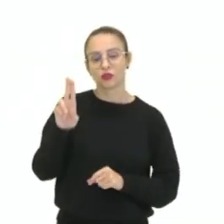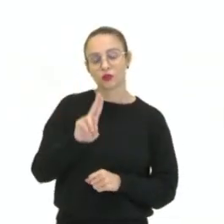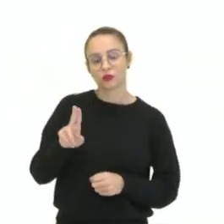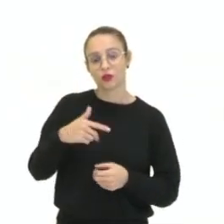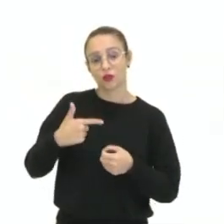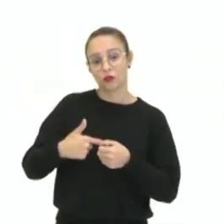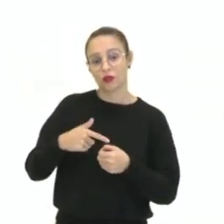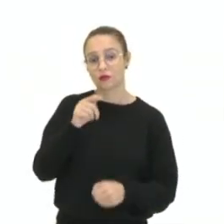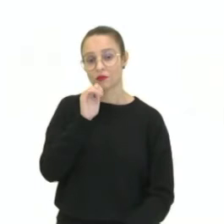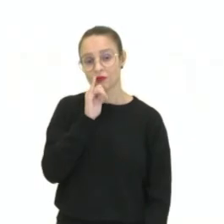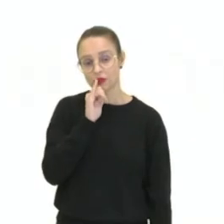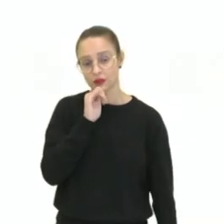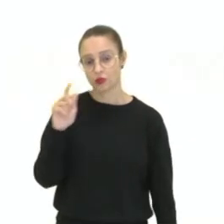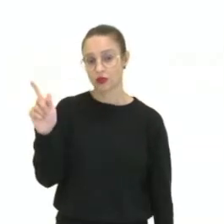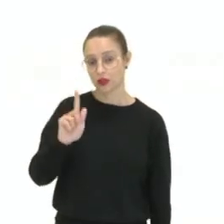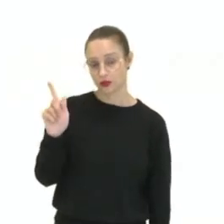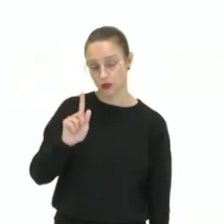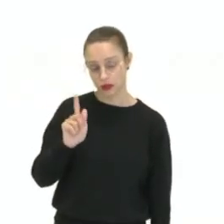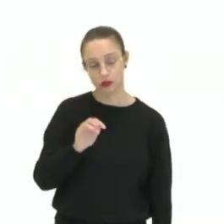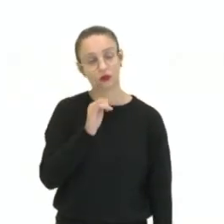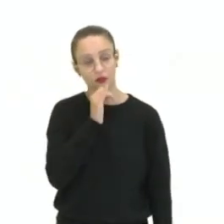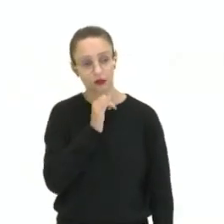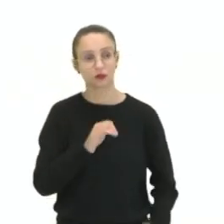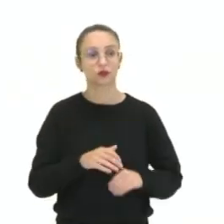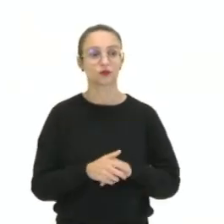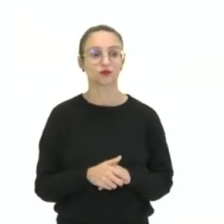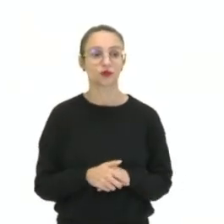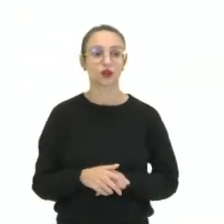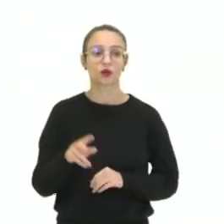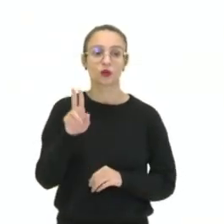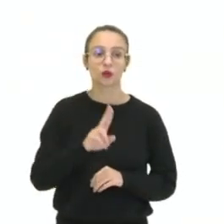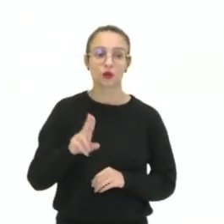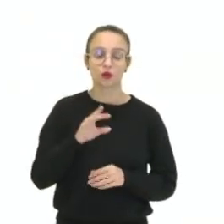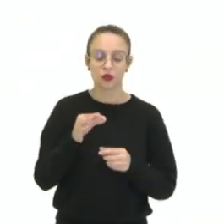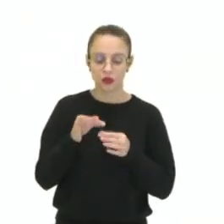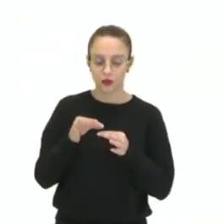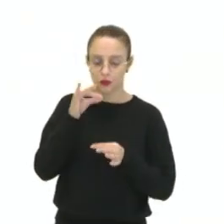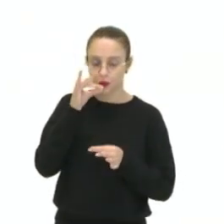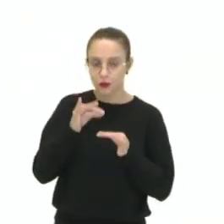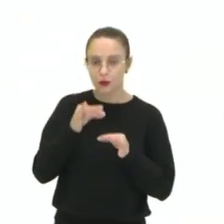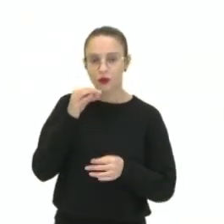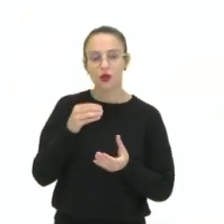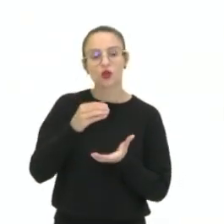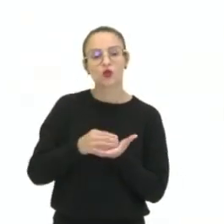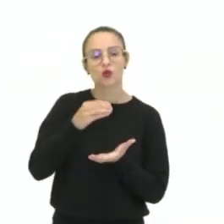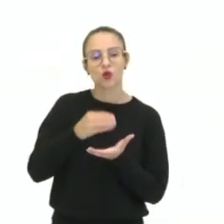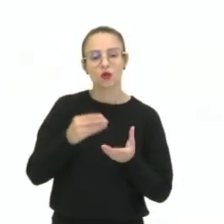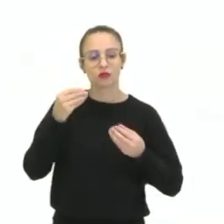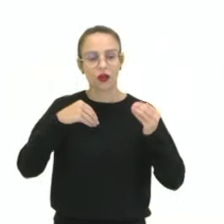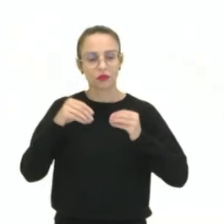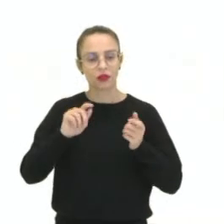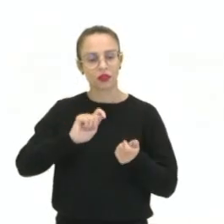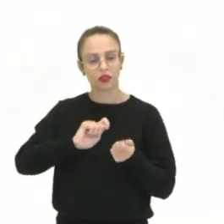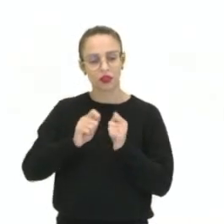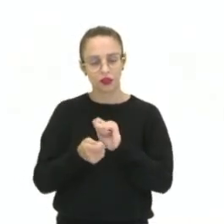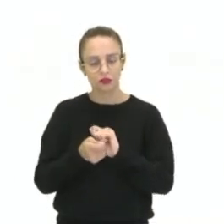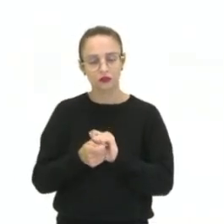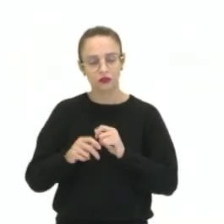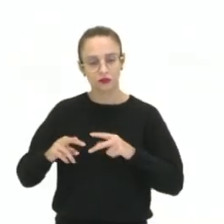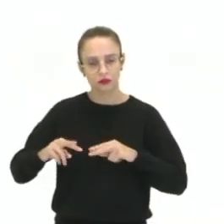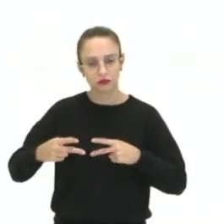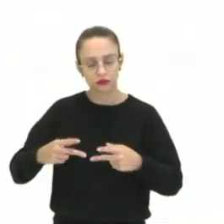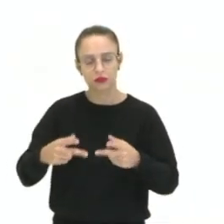fósseis como a gasolina é outro exemplo. Usar canudos ou copos descartáveis biodegradáveis, né,